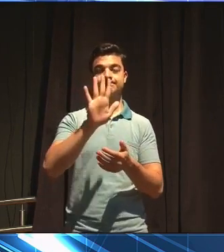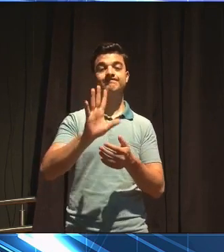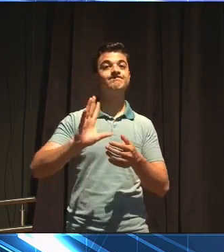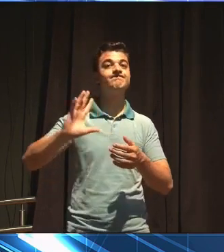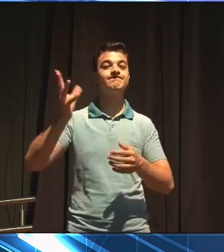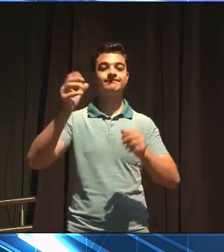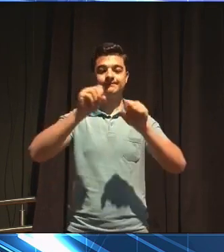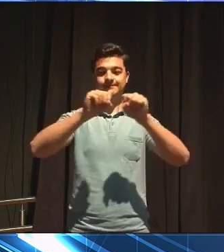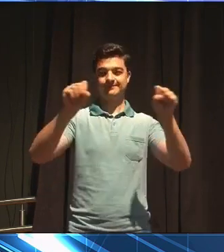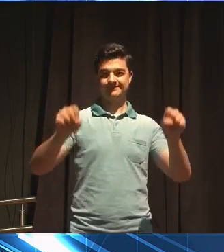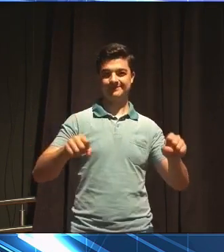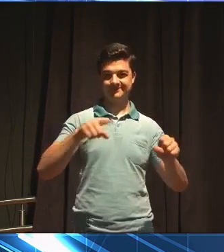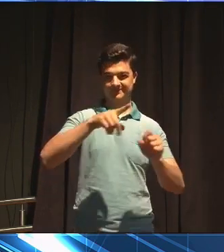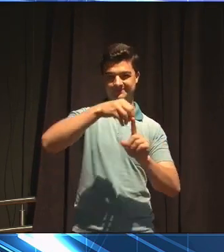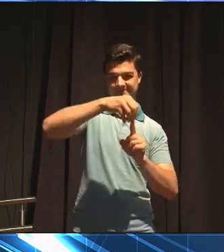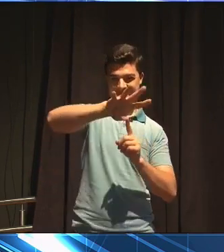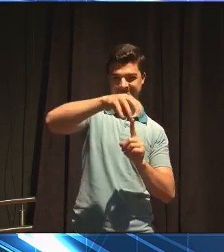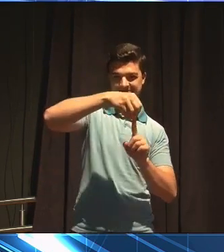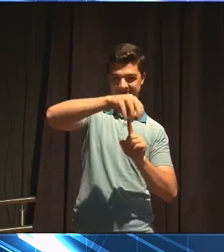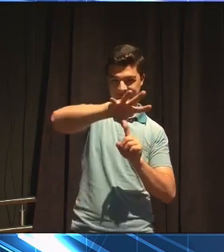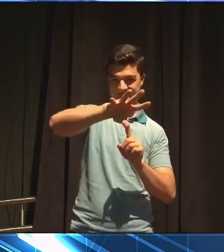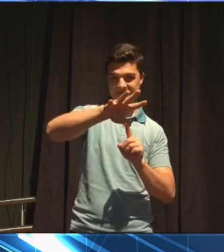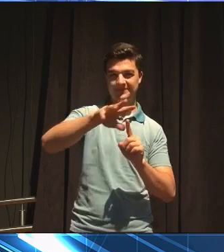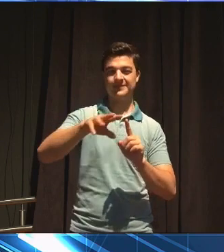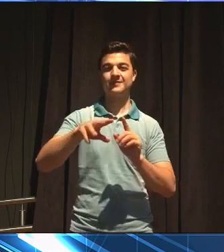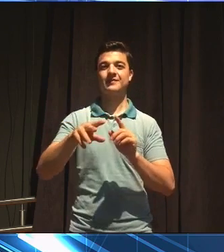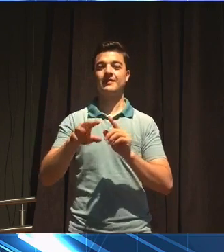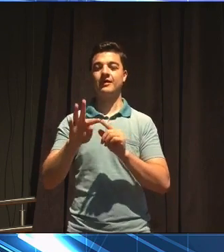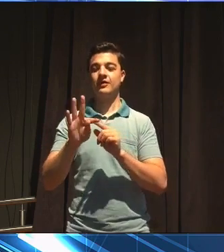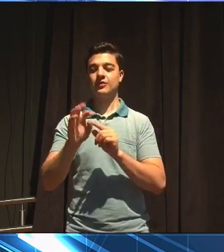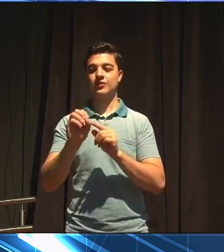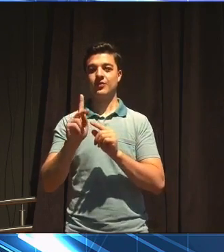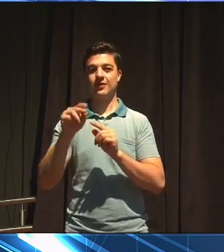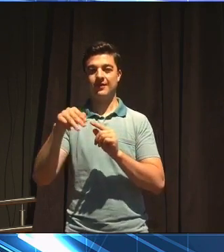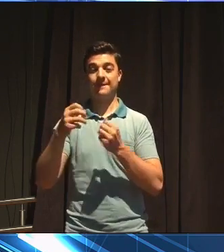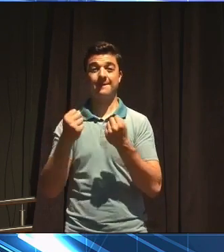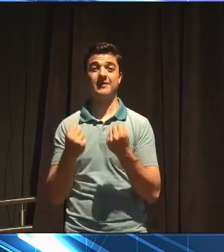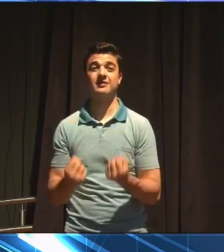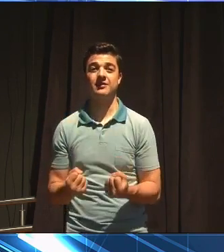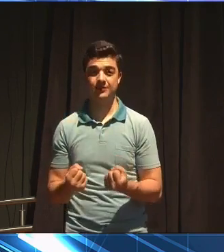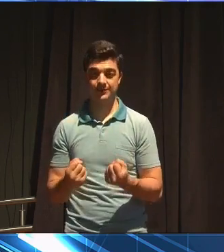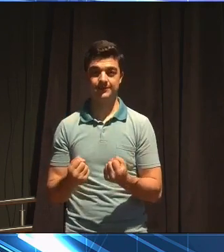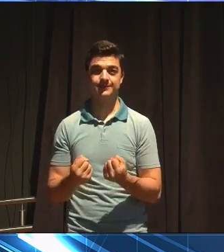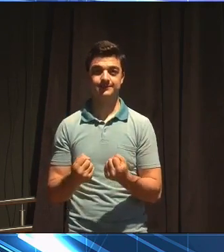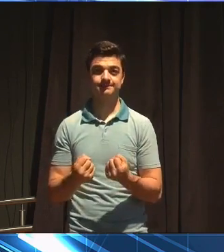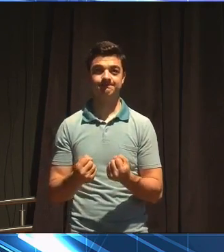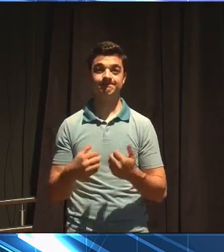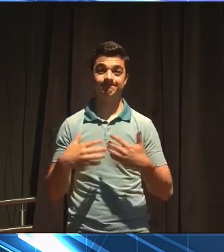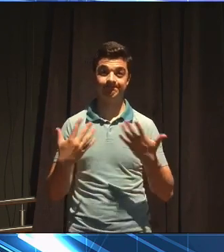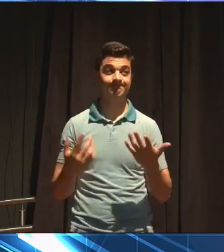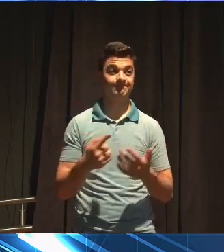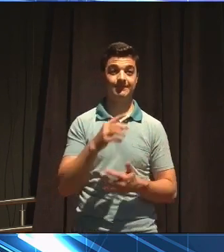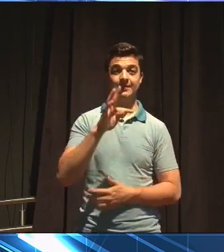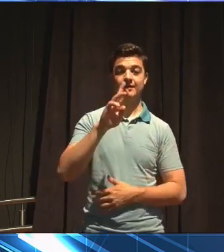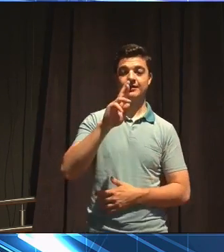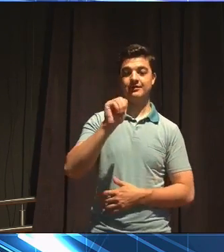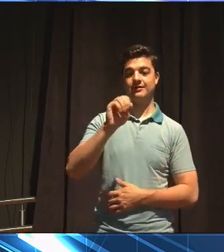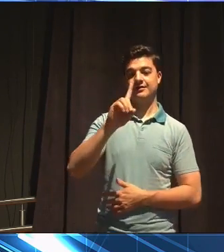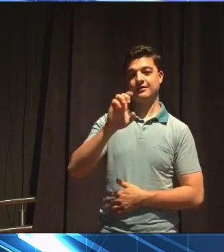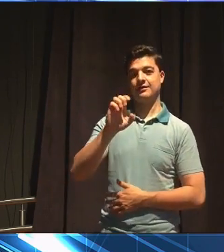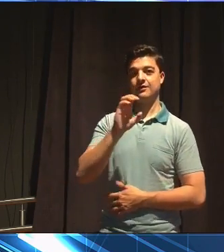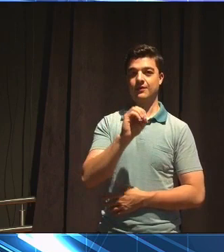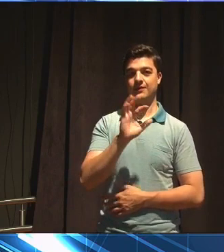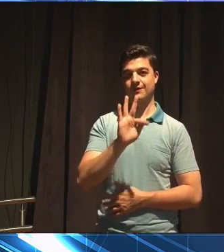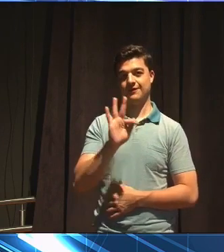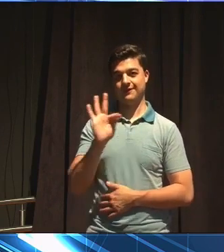sistema, uma API ali de validação desses tokens inchado. E aí aqui é um trade-off que não tem que resolver, que é só